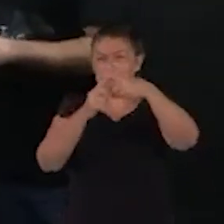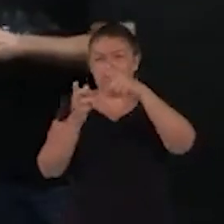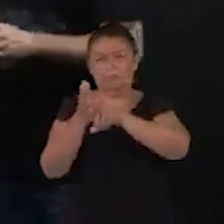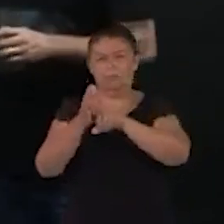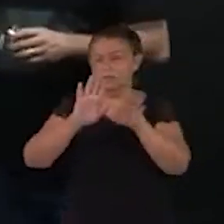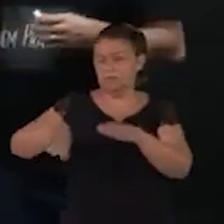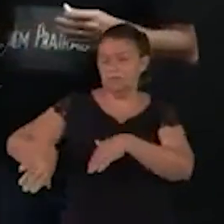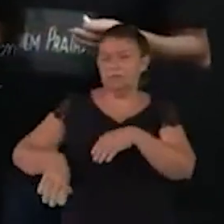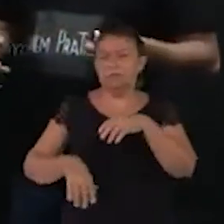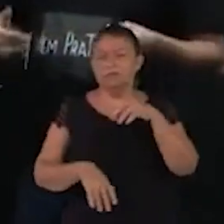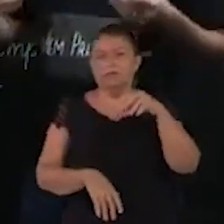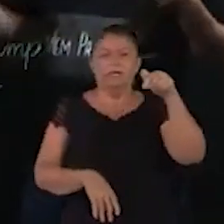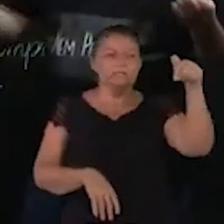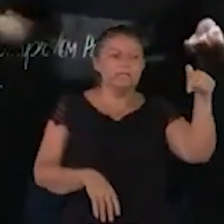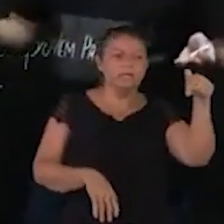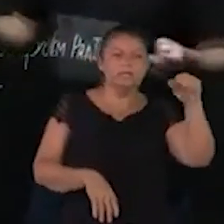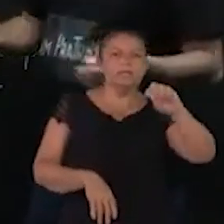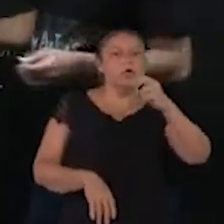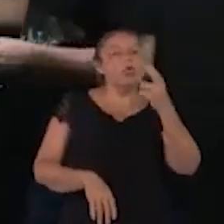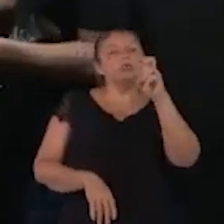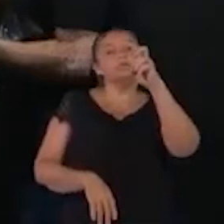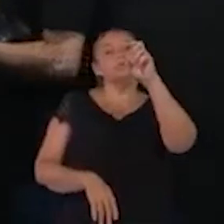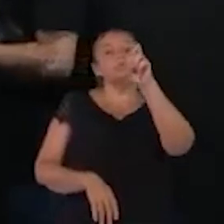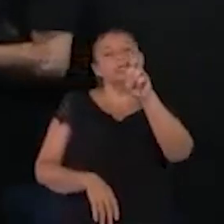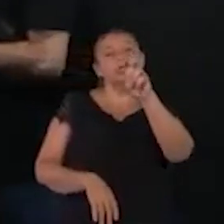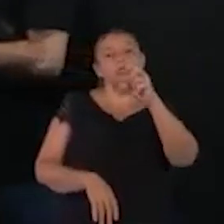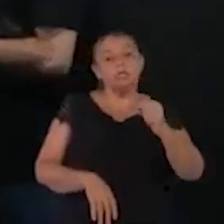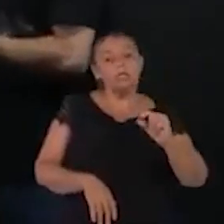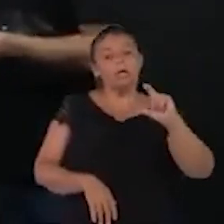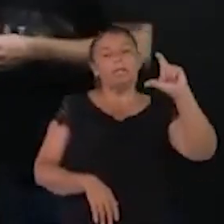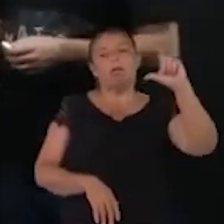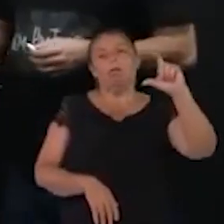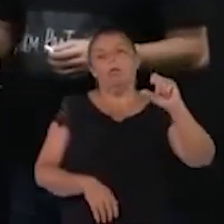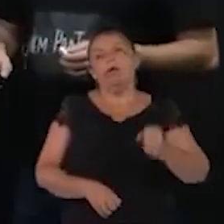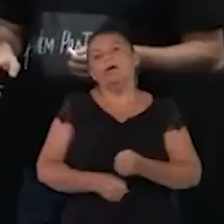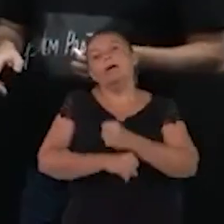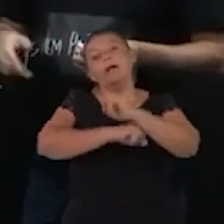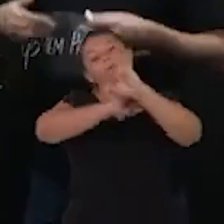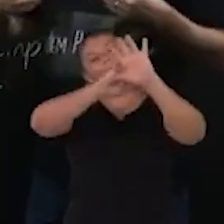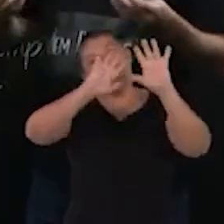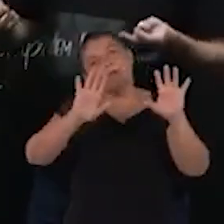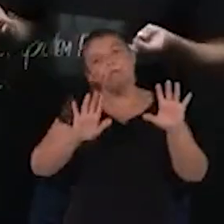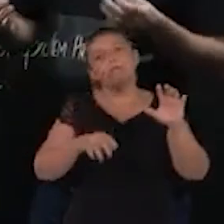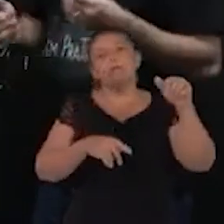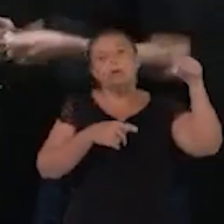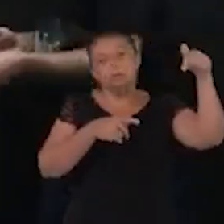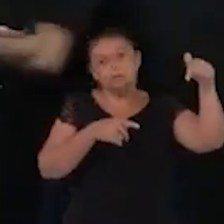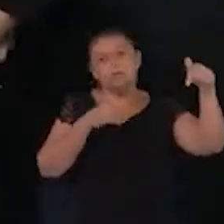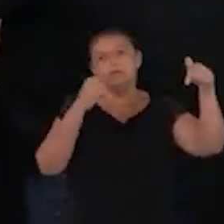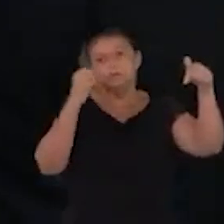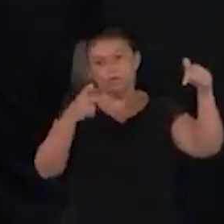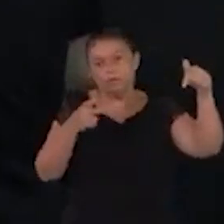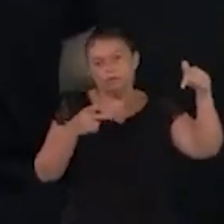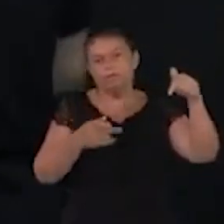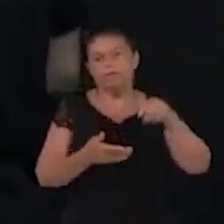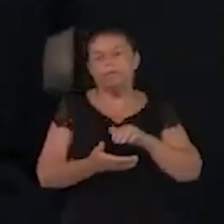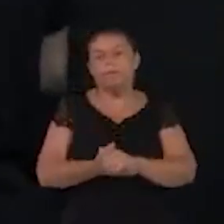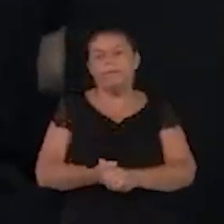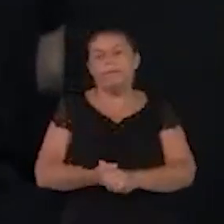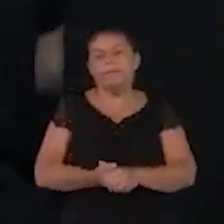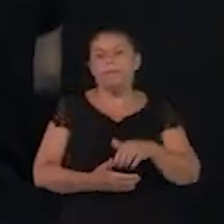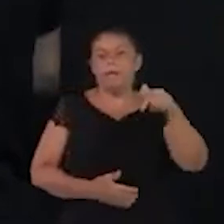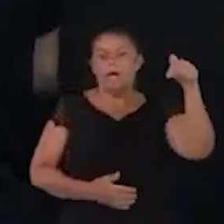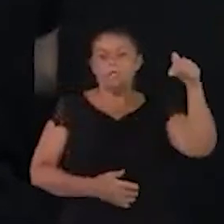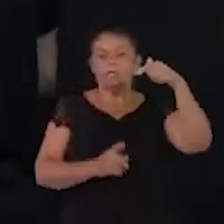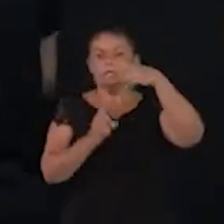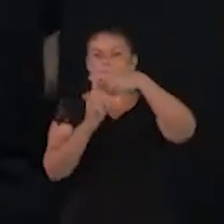é o maior, o 7 ou o 5? Logicamente que 7 é maior do que 5. Logo, então, pelo fato de